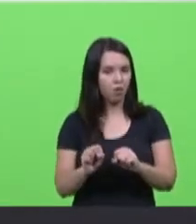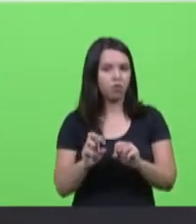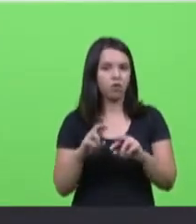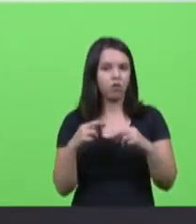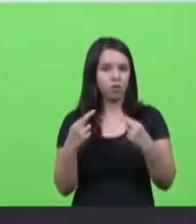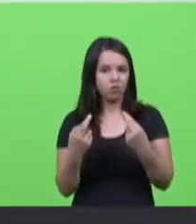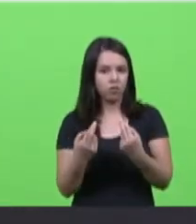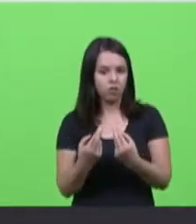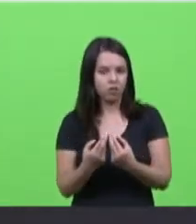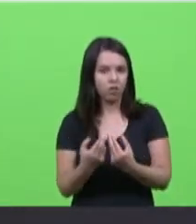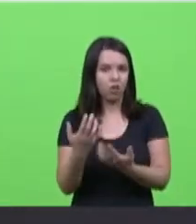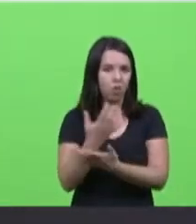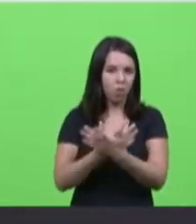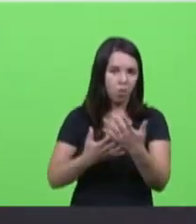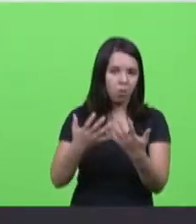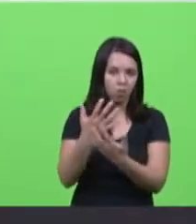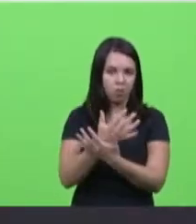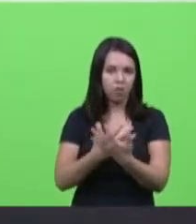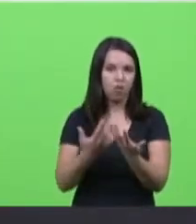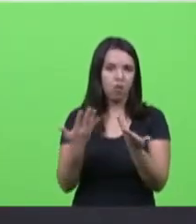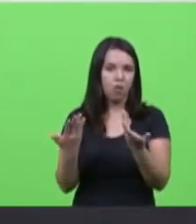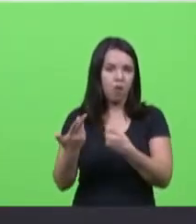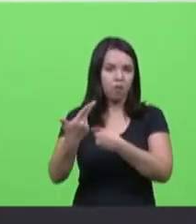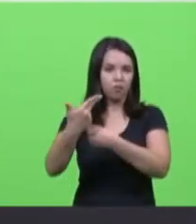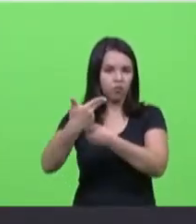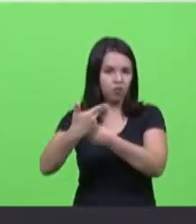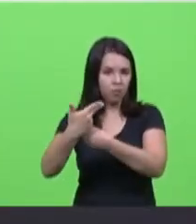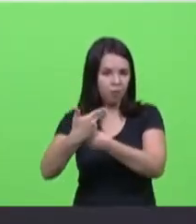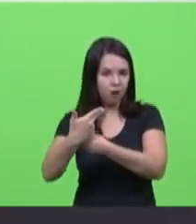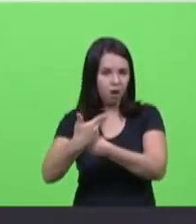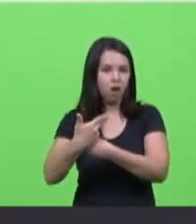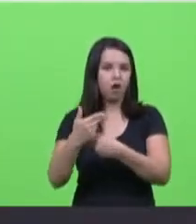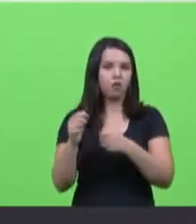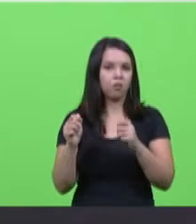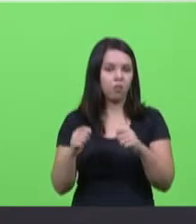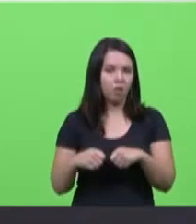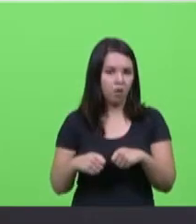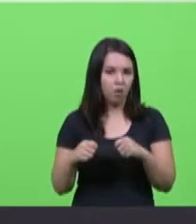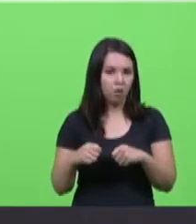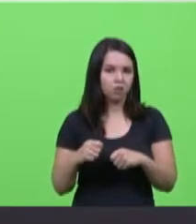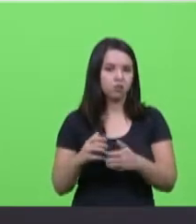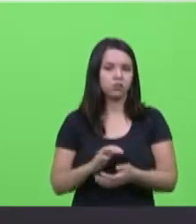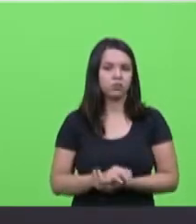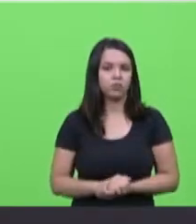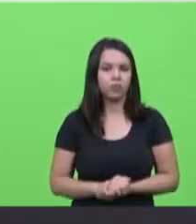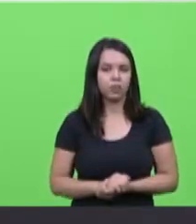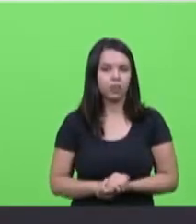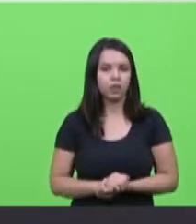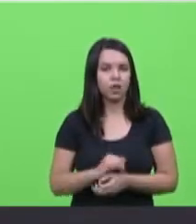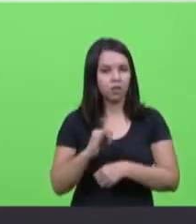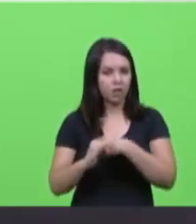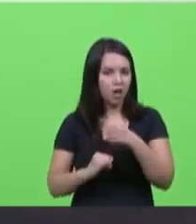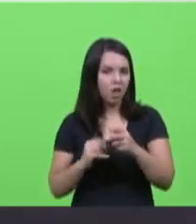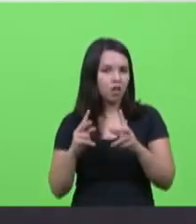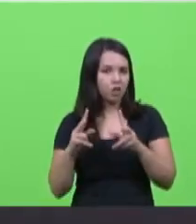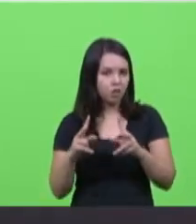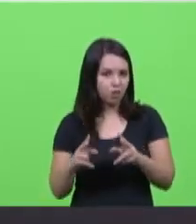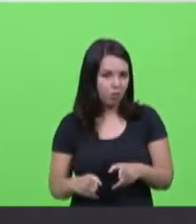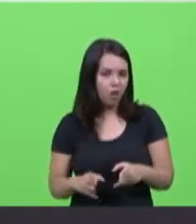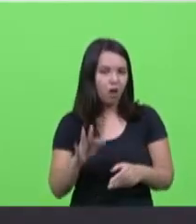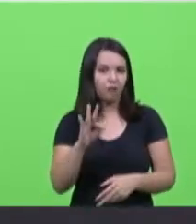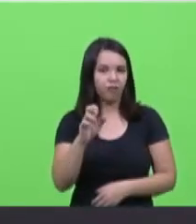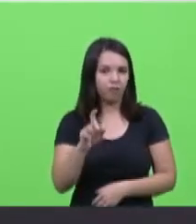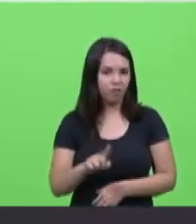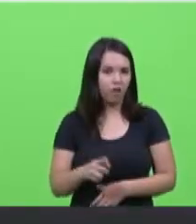e aí fazer até mesmo uma filmagem mais conectada com o que é a prática da fé hoje nos nossos tempos.